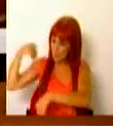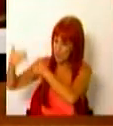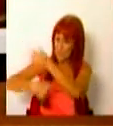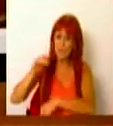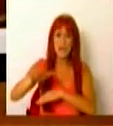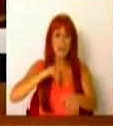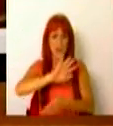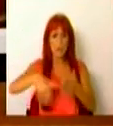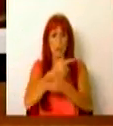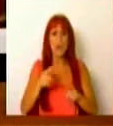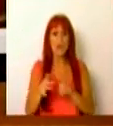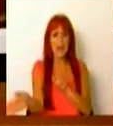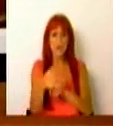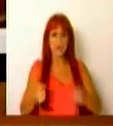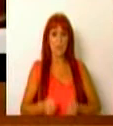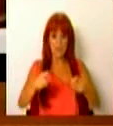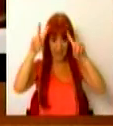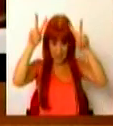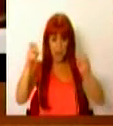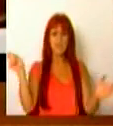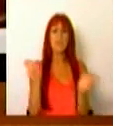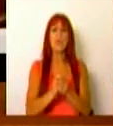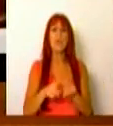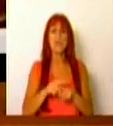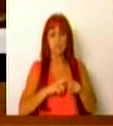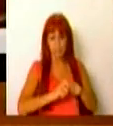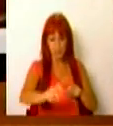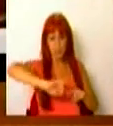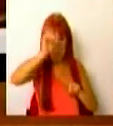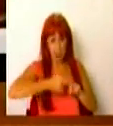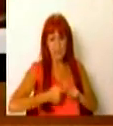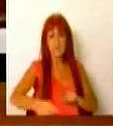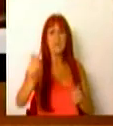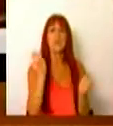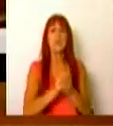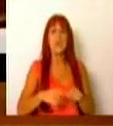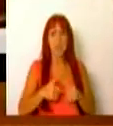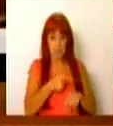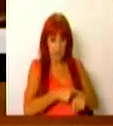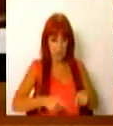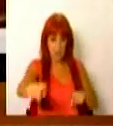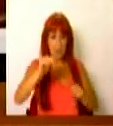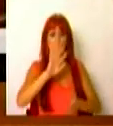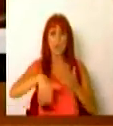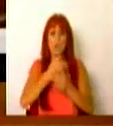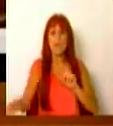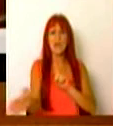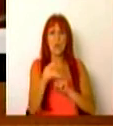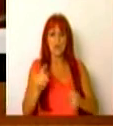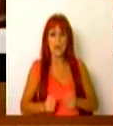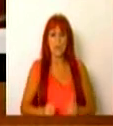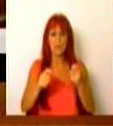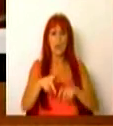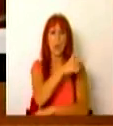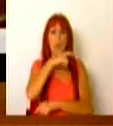Programa Nacional de Investimentos. Este tema marcará a estação legislativa, bem como marcará a presente legislatura. O Programa Nacional de Investimentos é